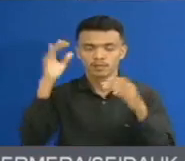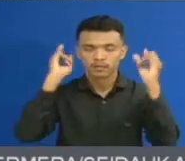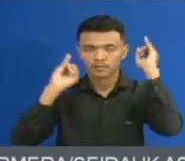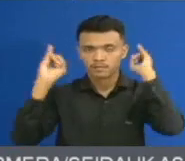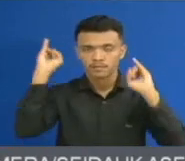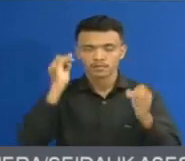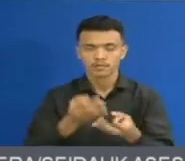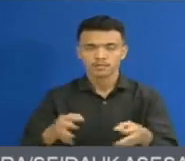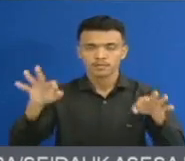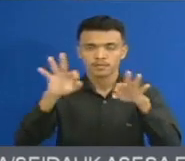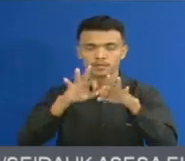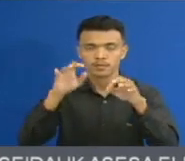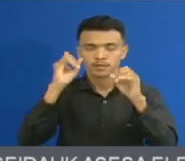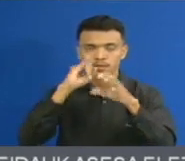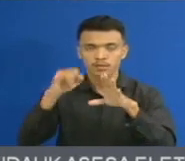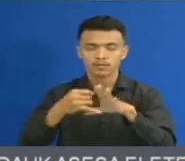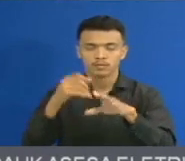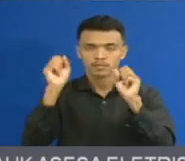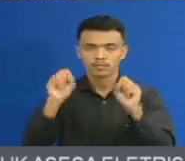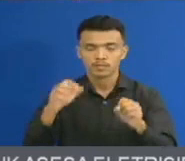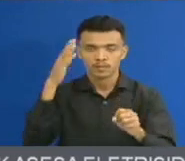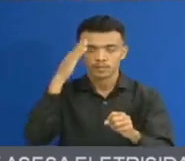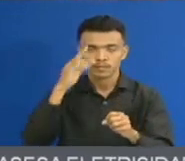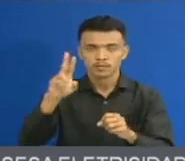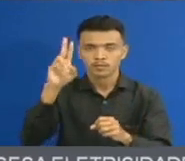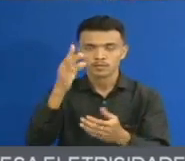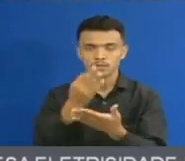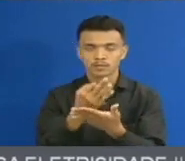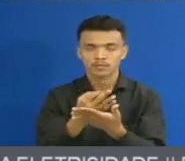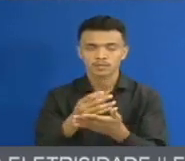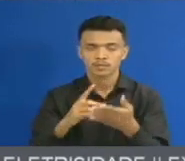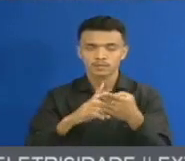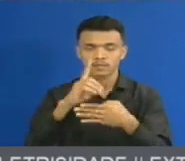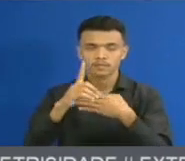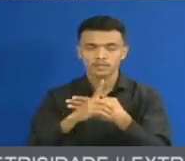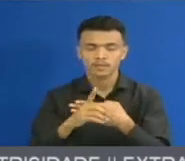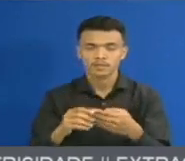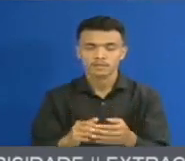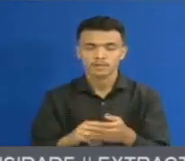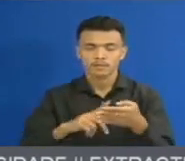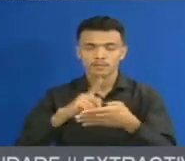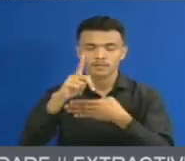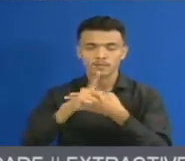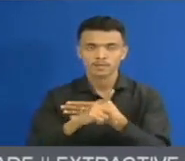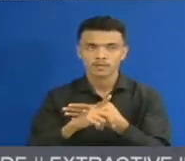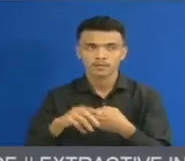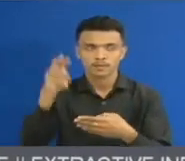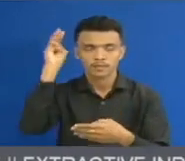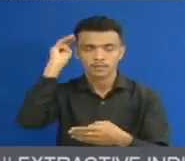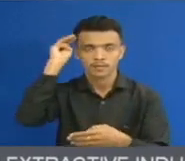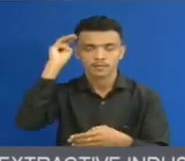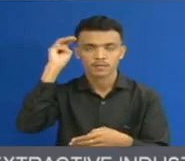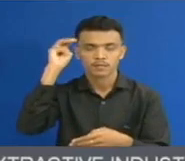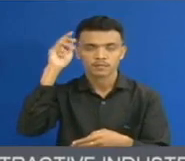importante inclui pele hatene utiliza sang orçamento ba desenvolvimento durante ne. Programa Ministério